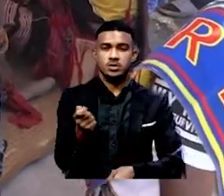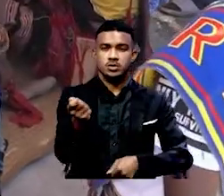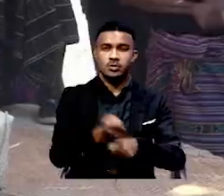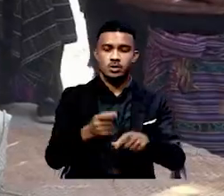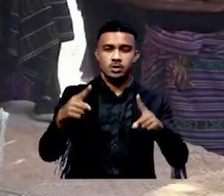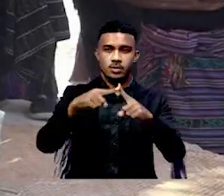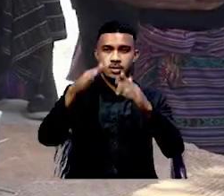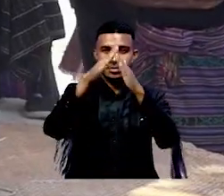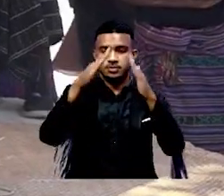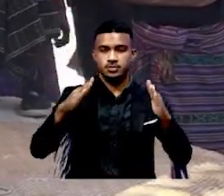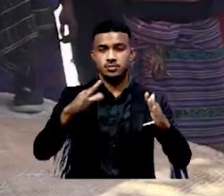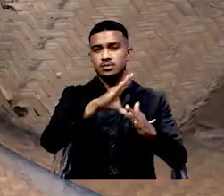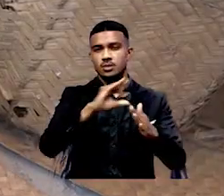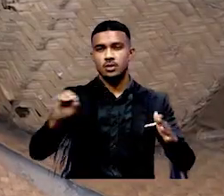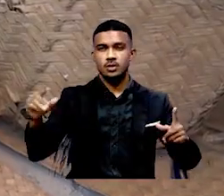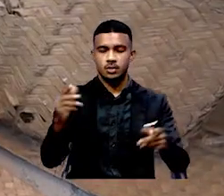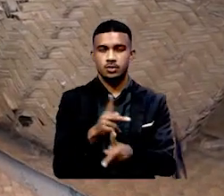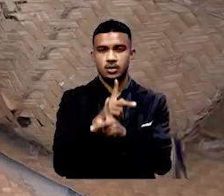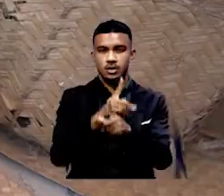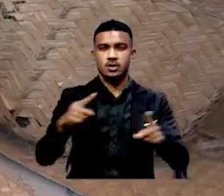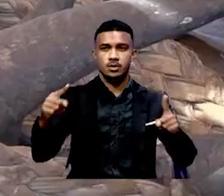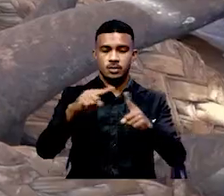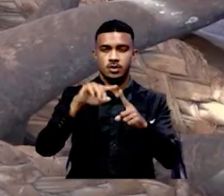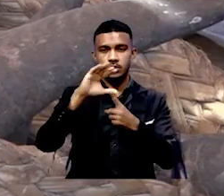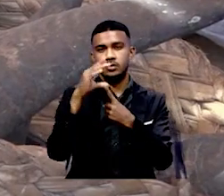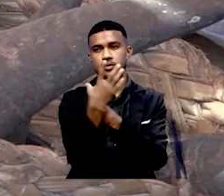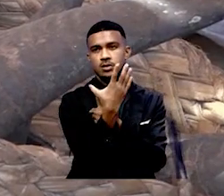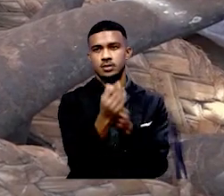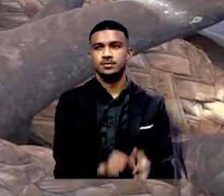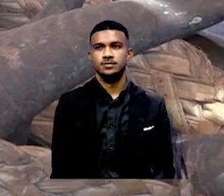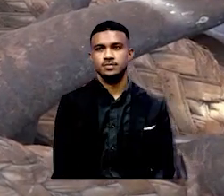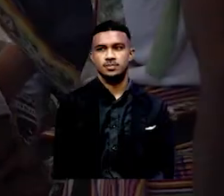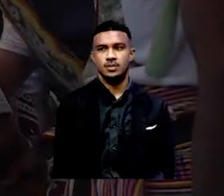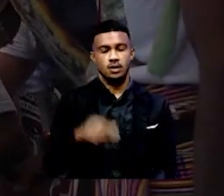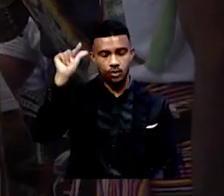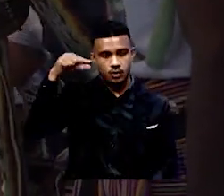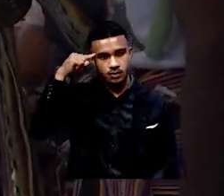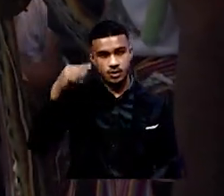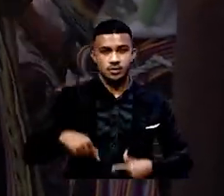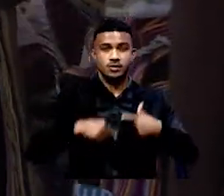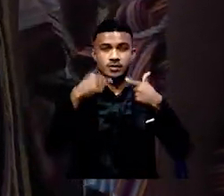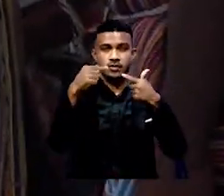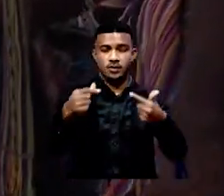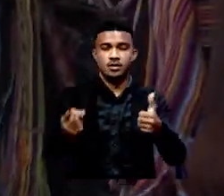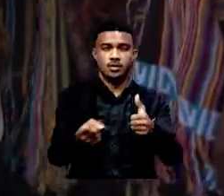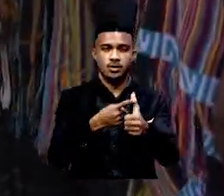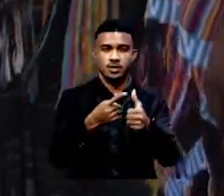política preservação no proteção ba patrimônio cultural. Governo foi